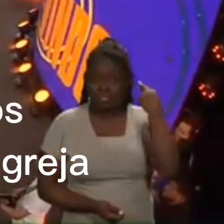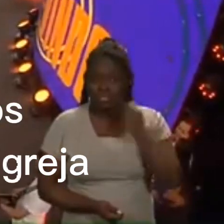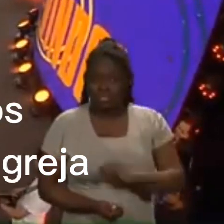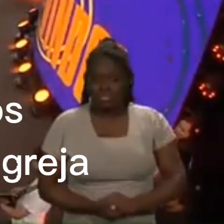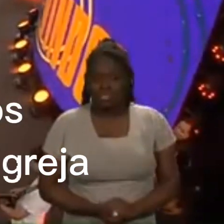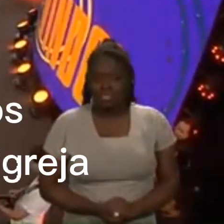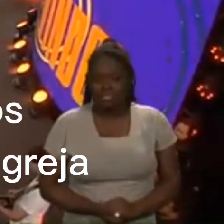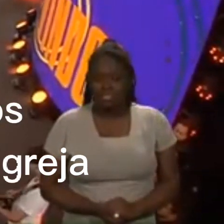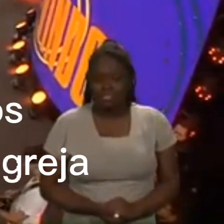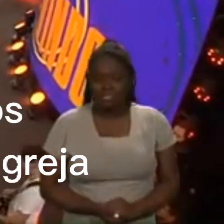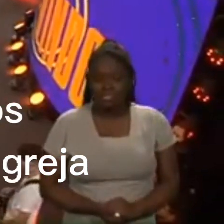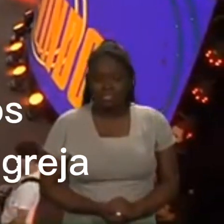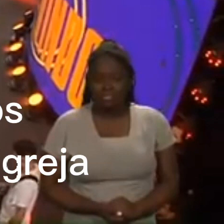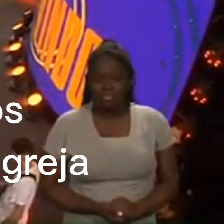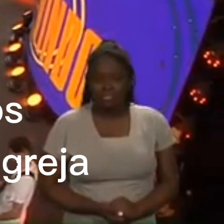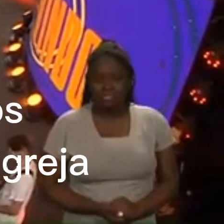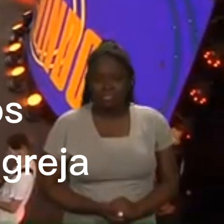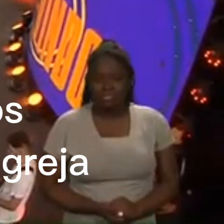Renata.